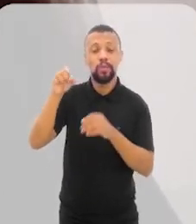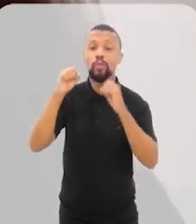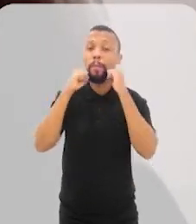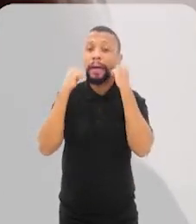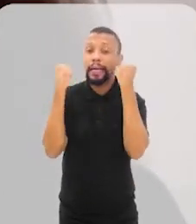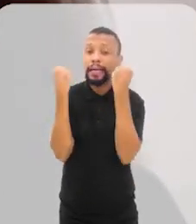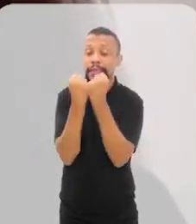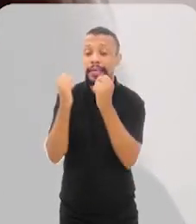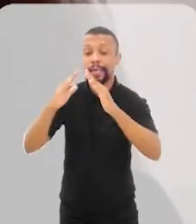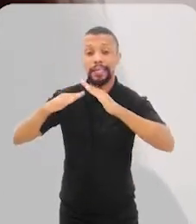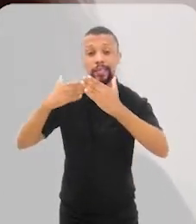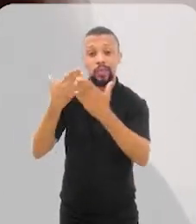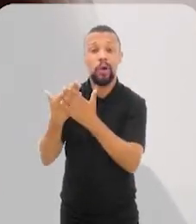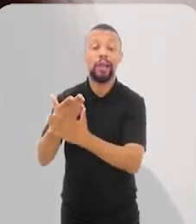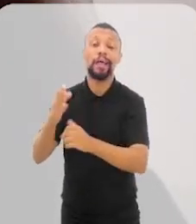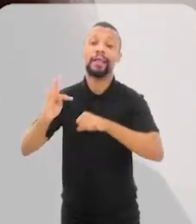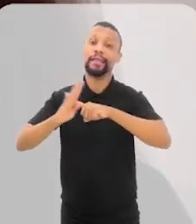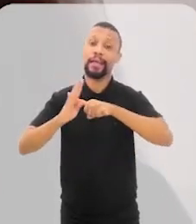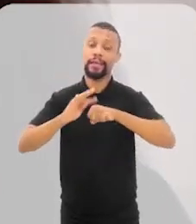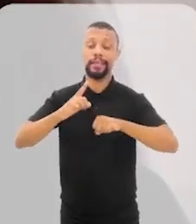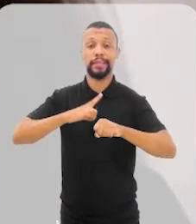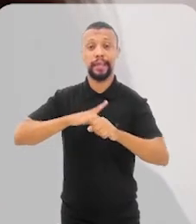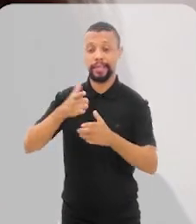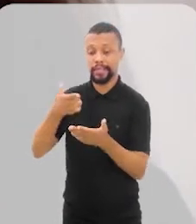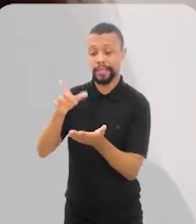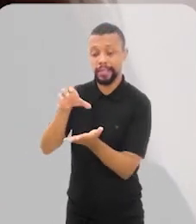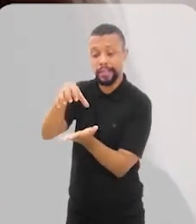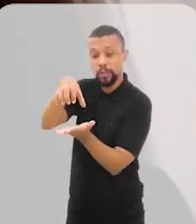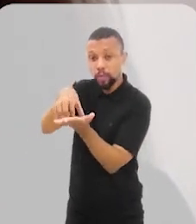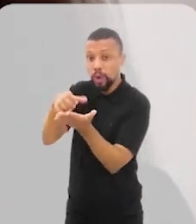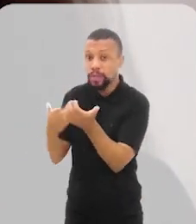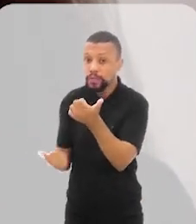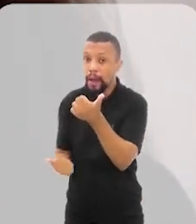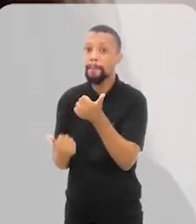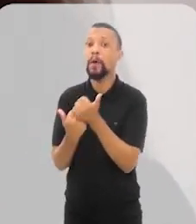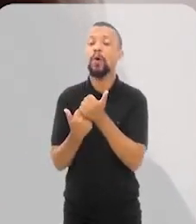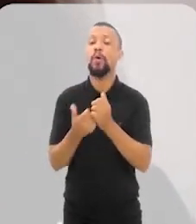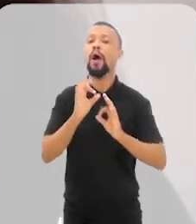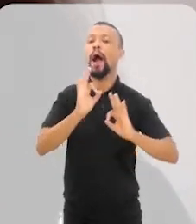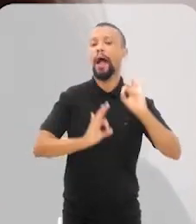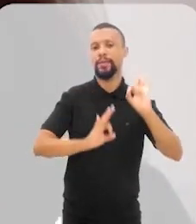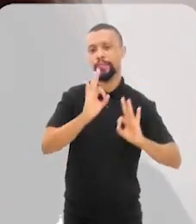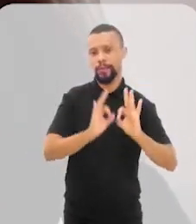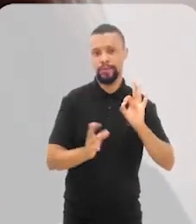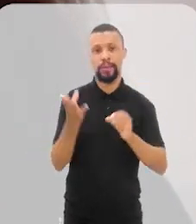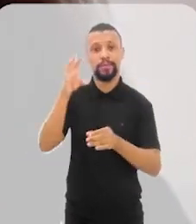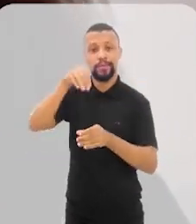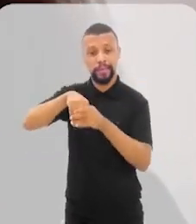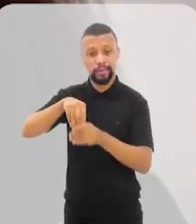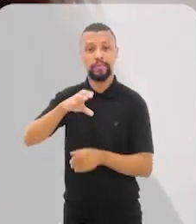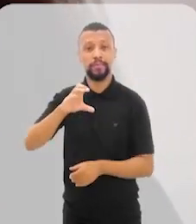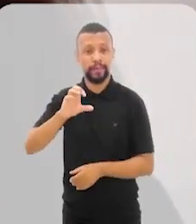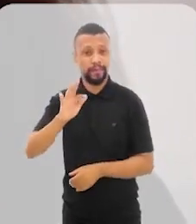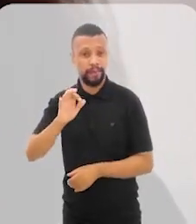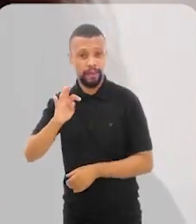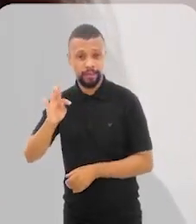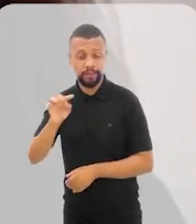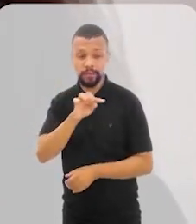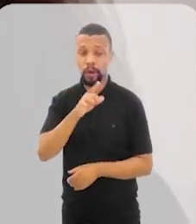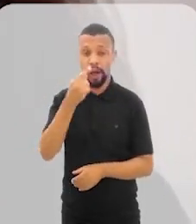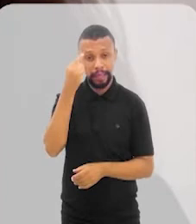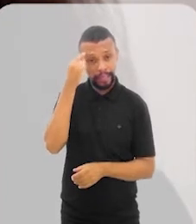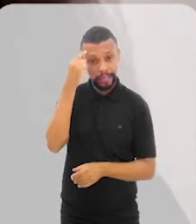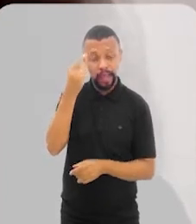Maracanã, e tem essa incubadora, então, como seu setor de apoio a este projeto. Então, a ITES,